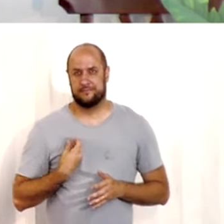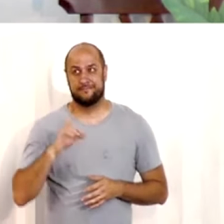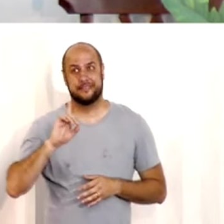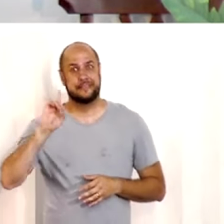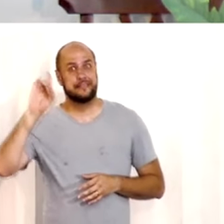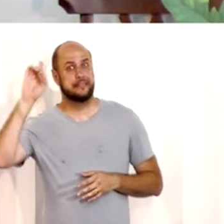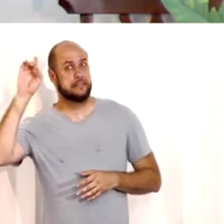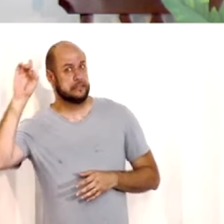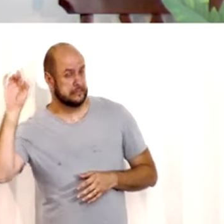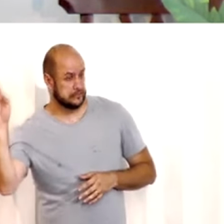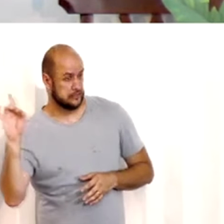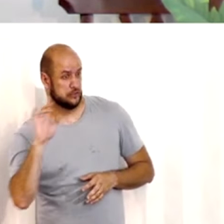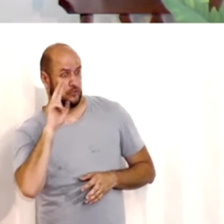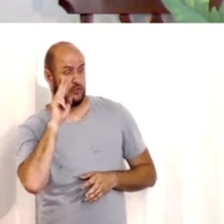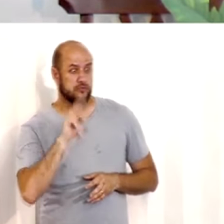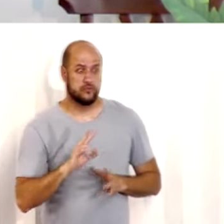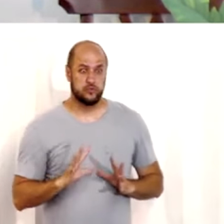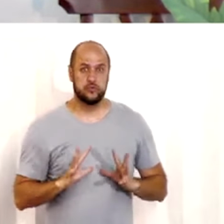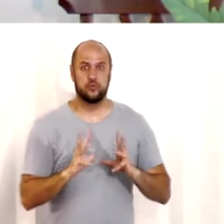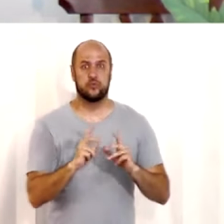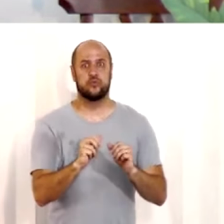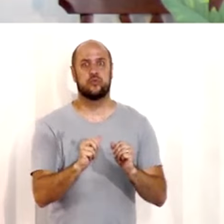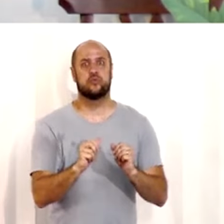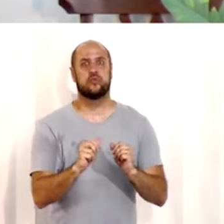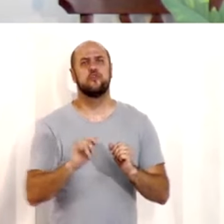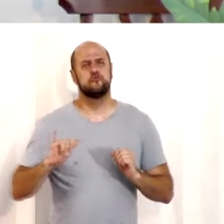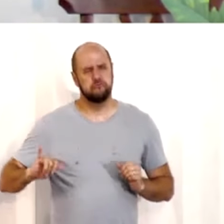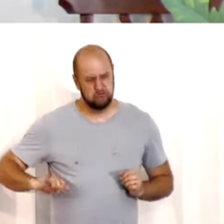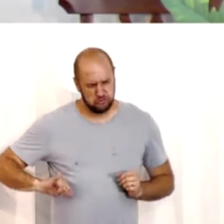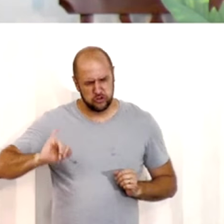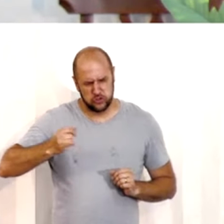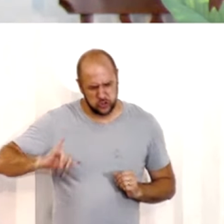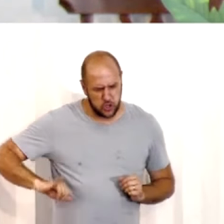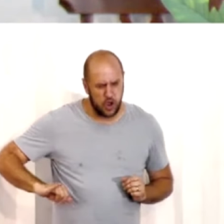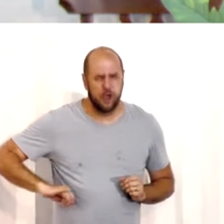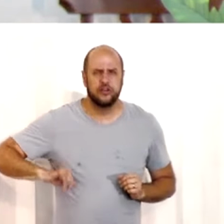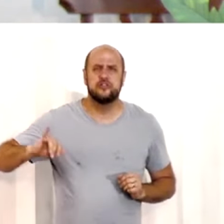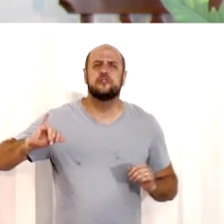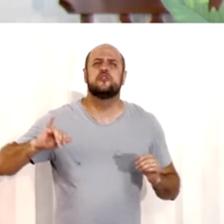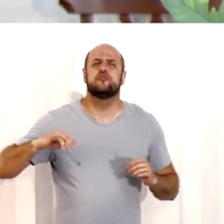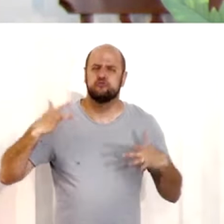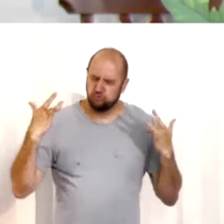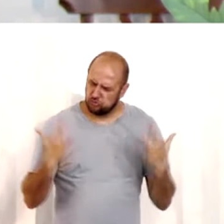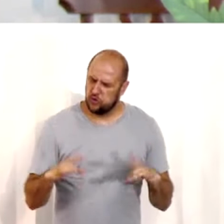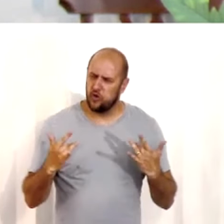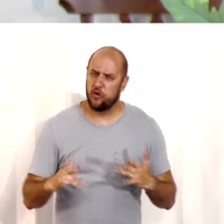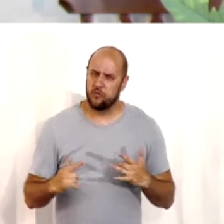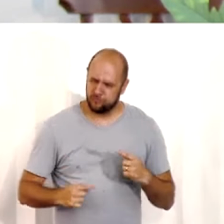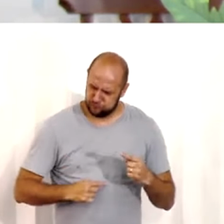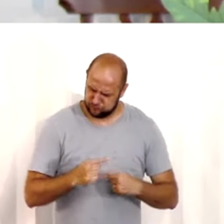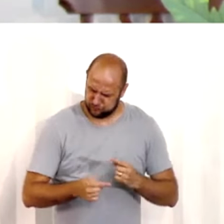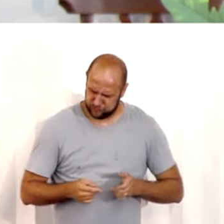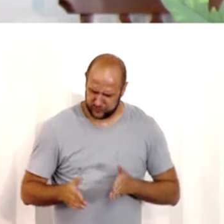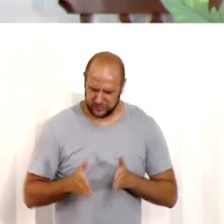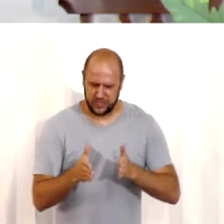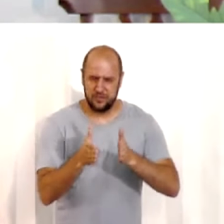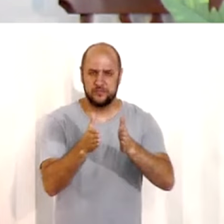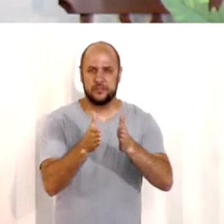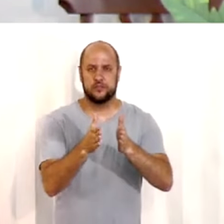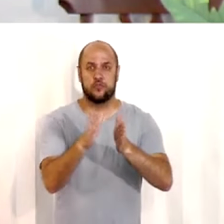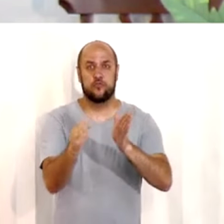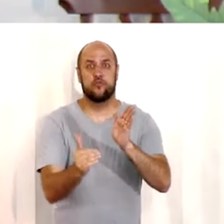por tudo aquilo que passou, ao final tem restituído mais do que perdeu. Embora isso seja